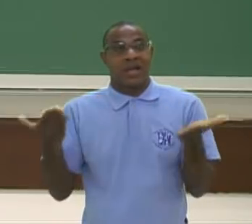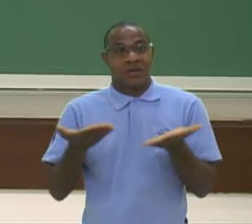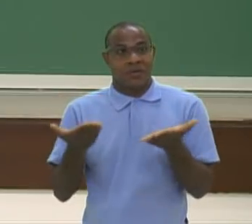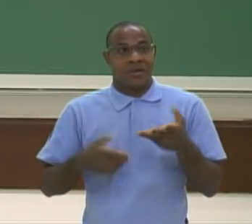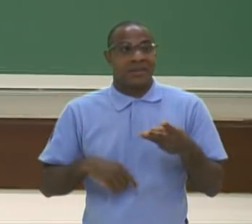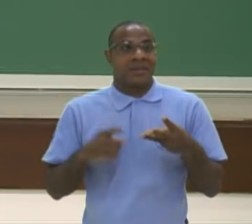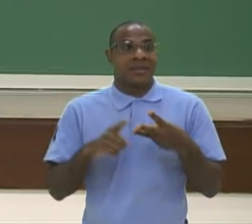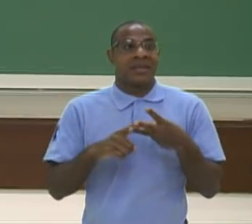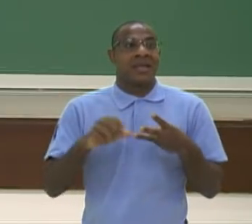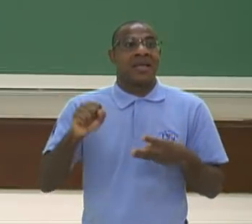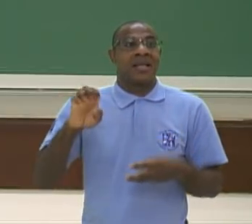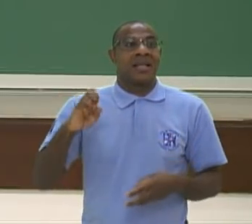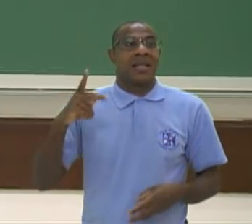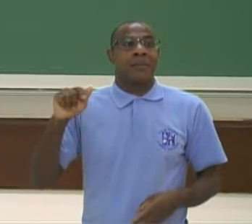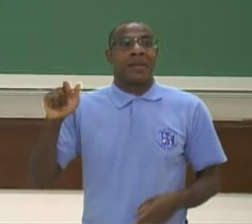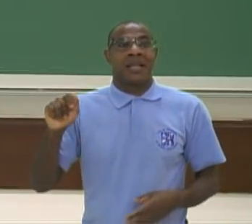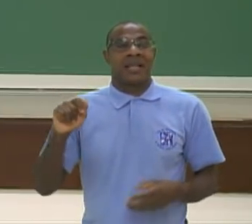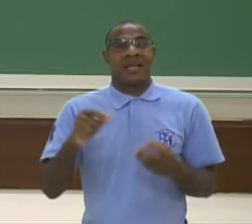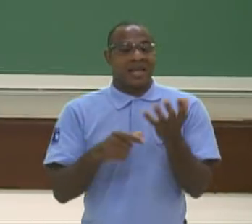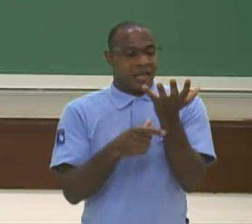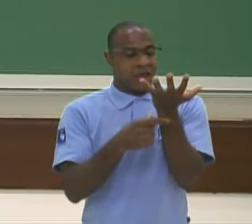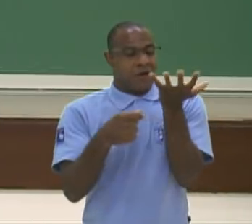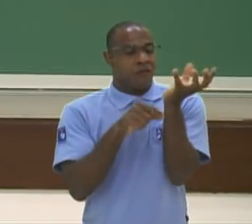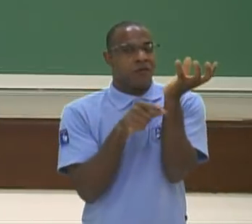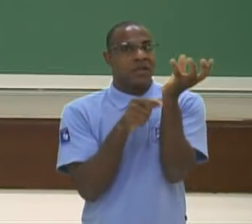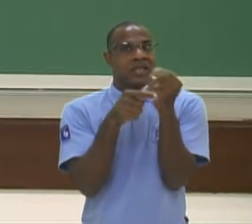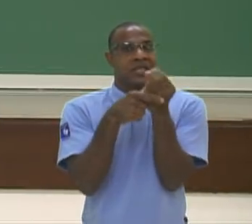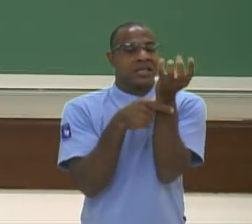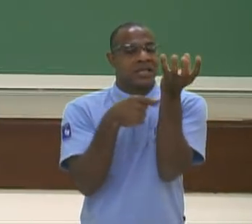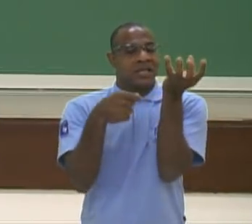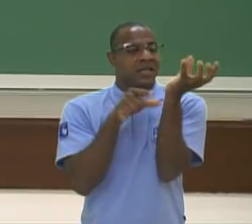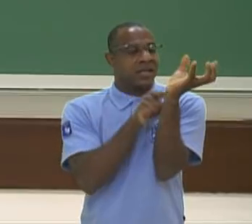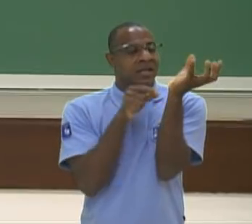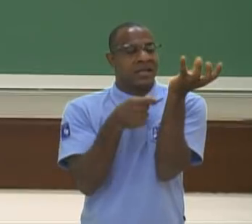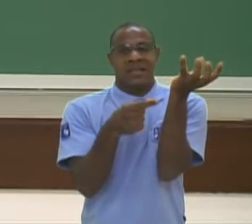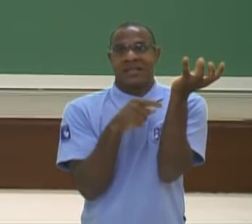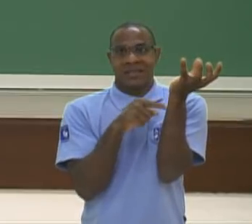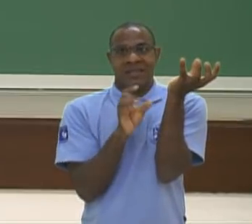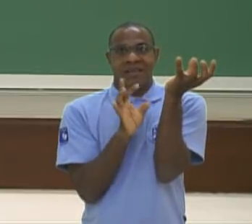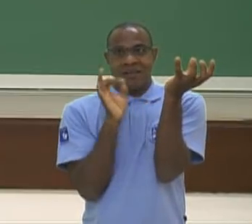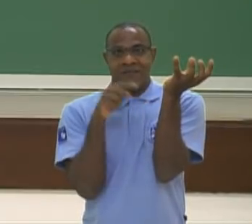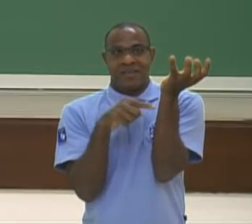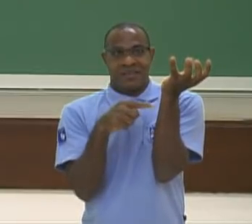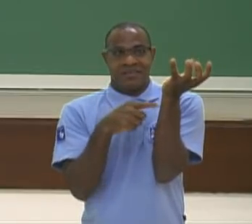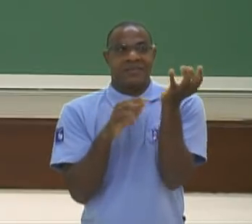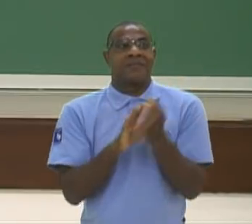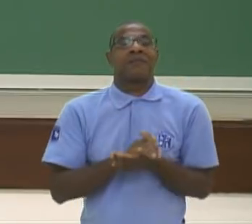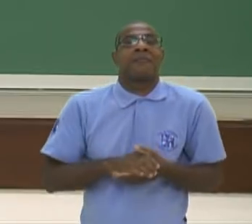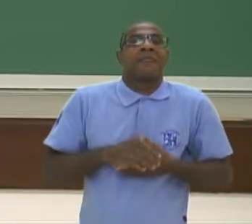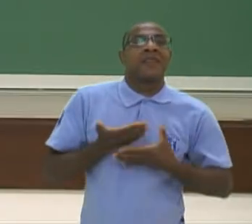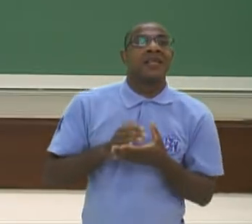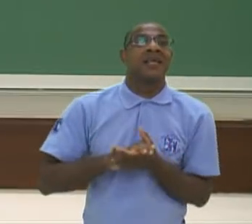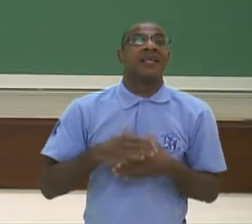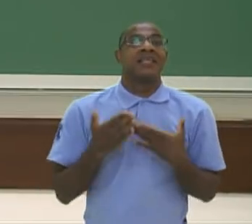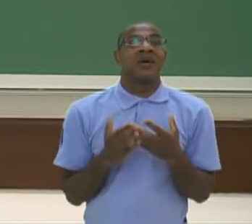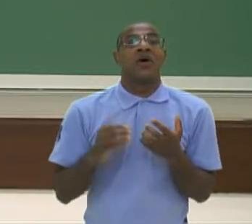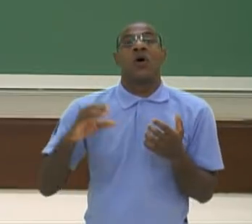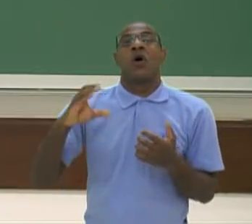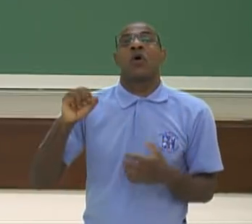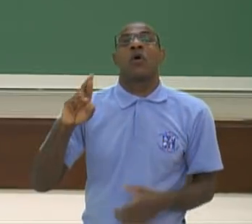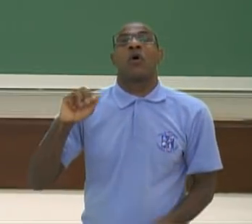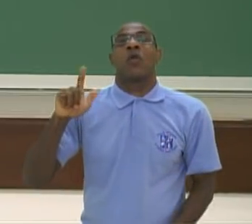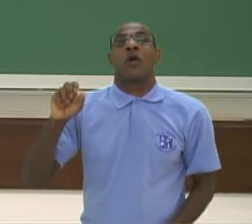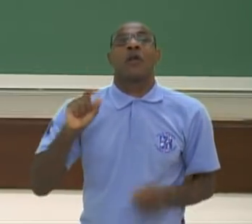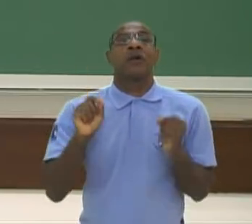folhinha verde que está embaixo. Então, corola é o nome que a gente dá para o conjunto dessas estruturas coloridas que são